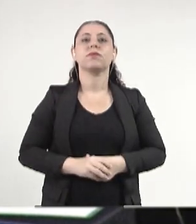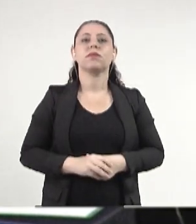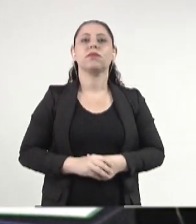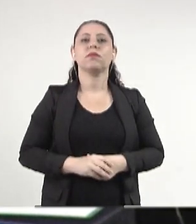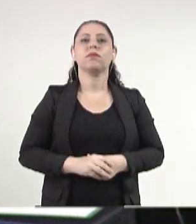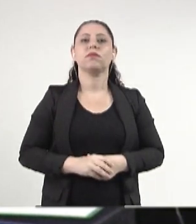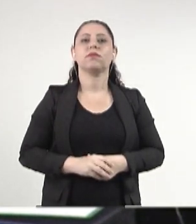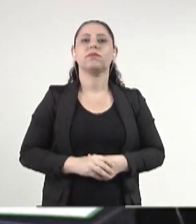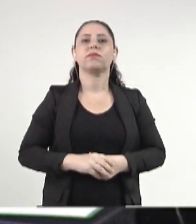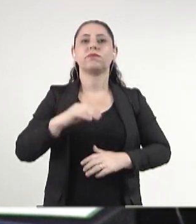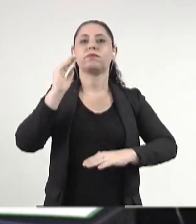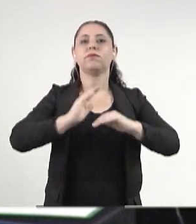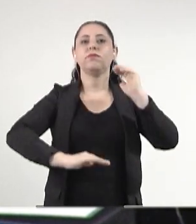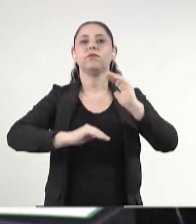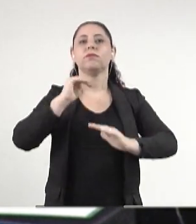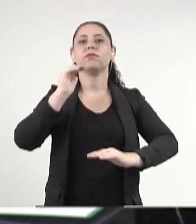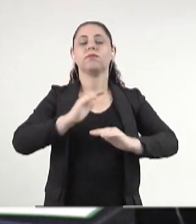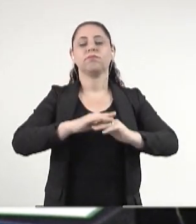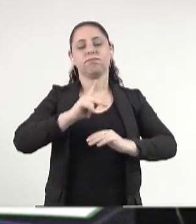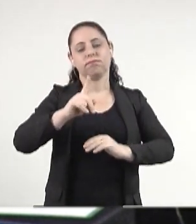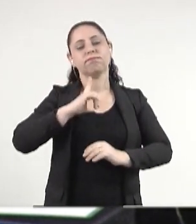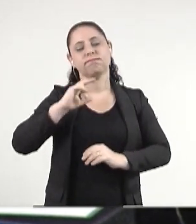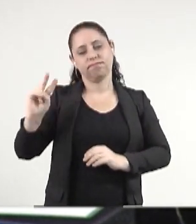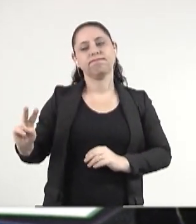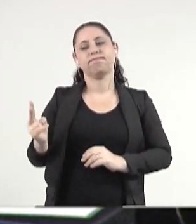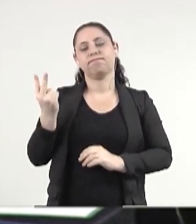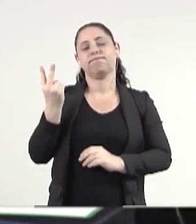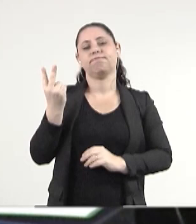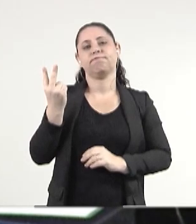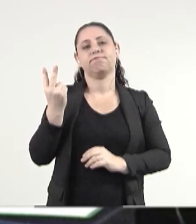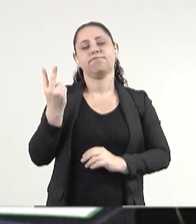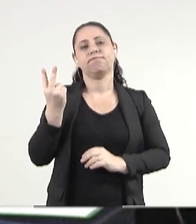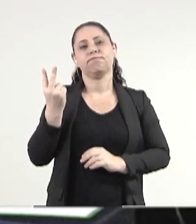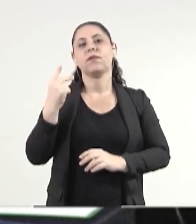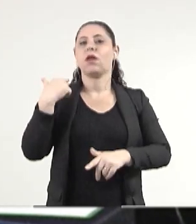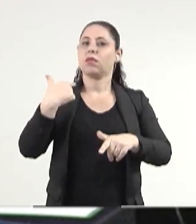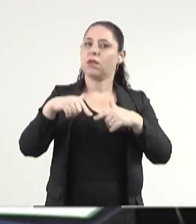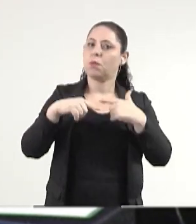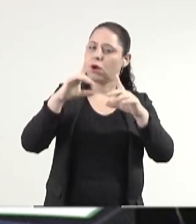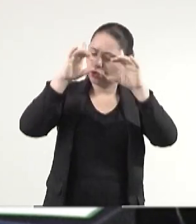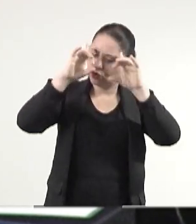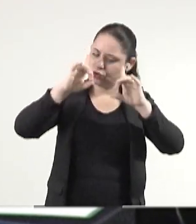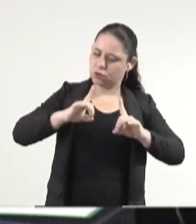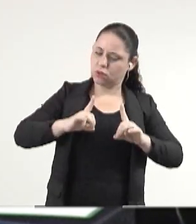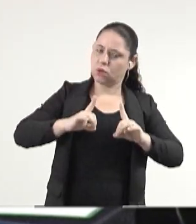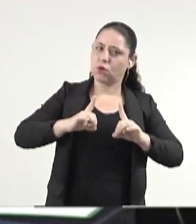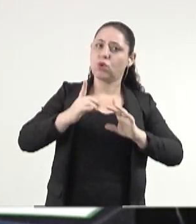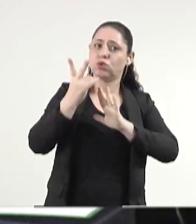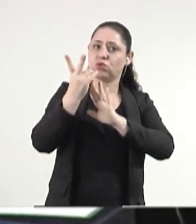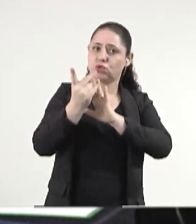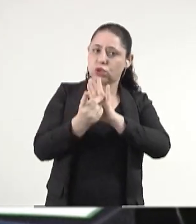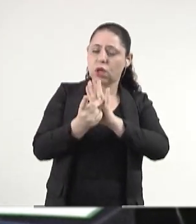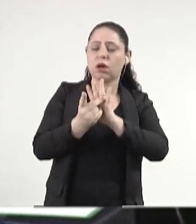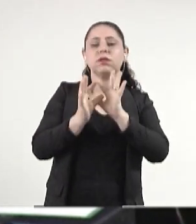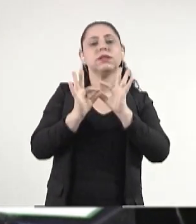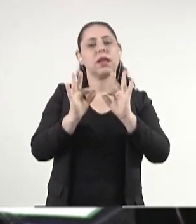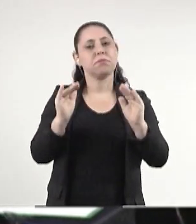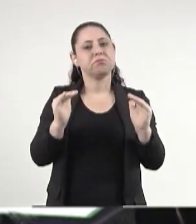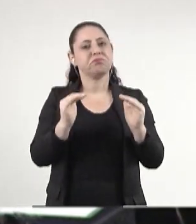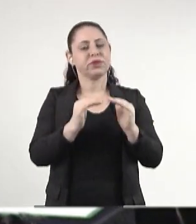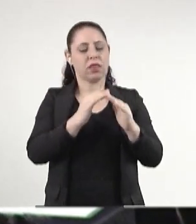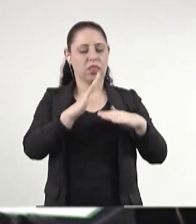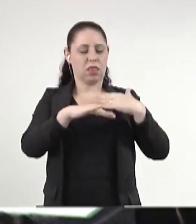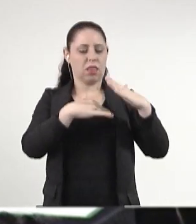que esses profissionais recebam o devido reconhecimento, condições de trabalhos dignos e recursos necessários